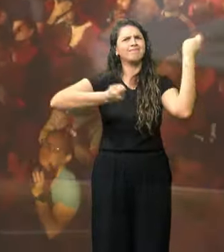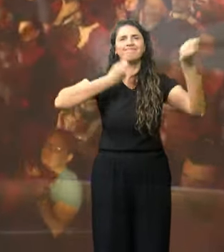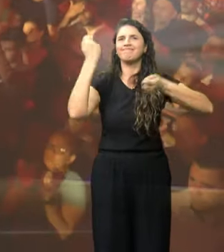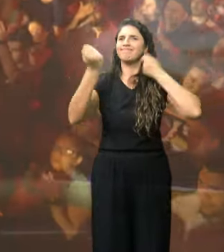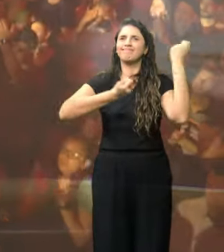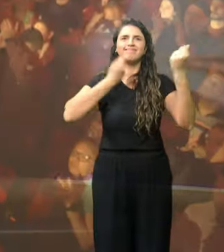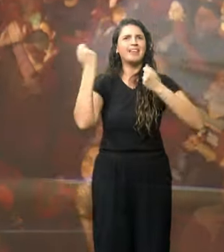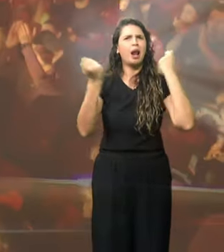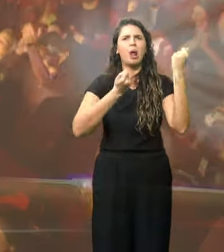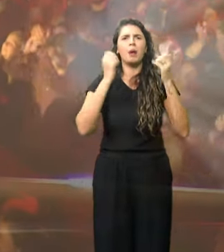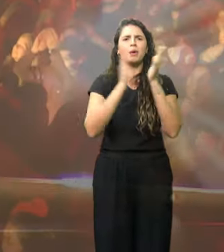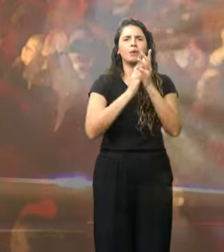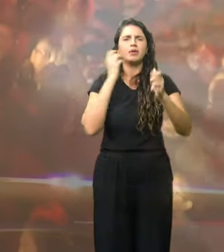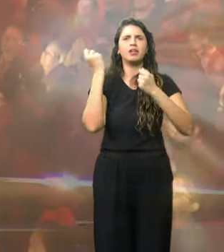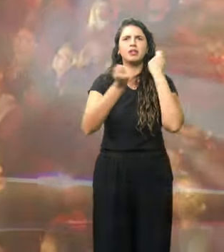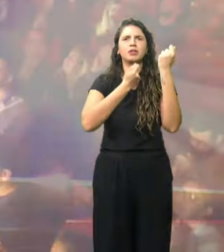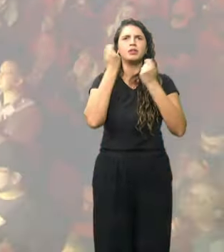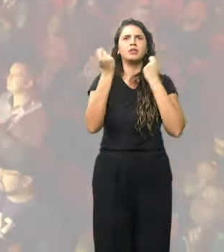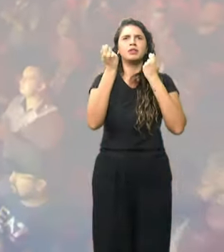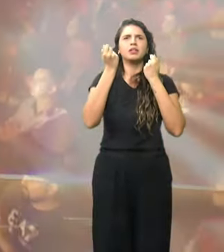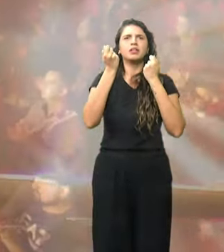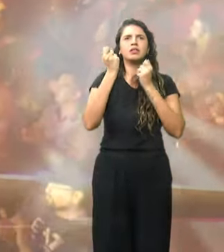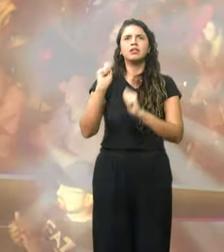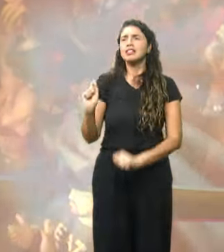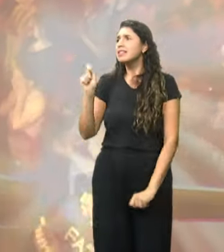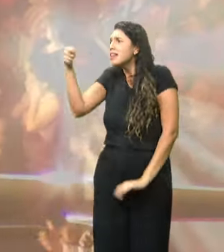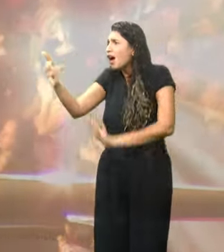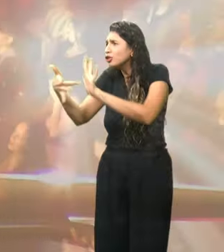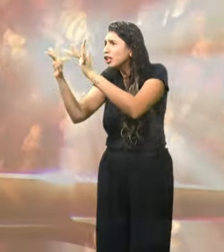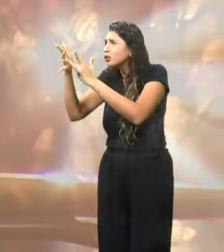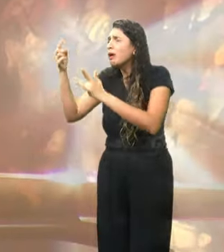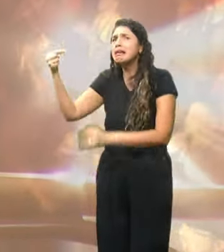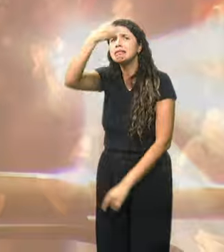aleluia. Santo é o seu nome, Jesus.